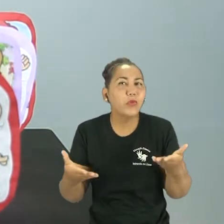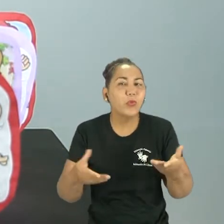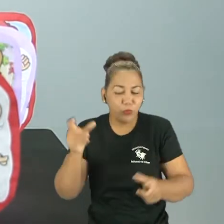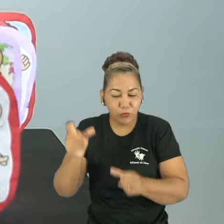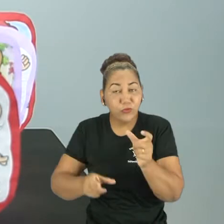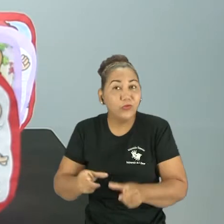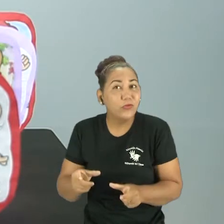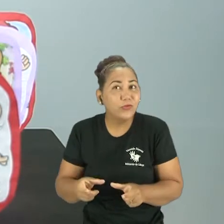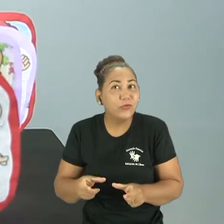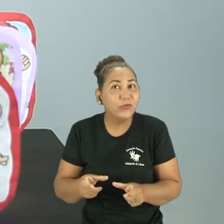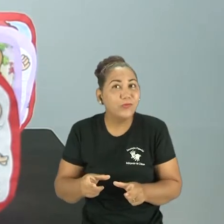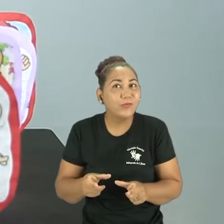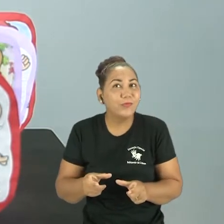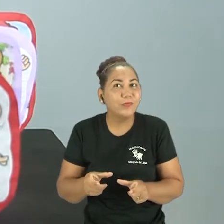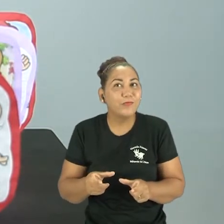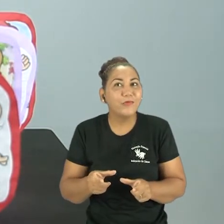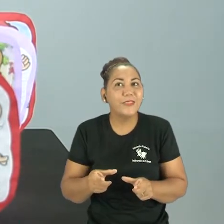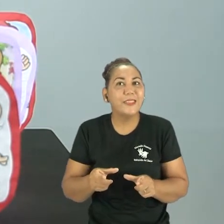de